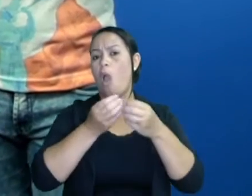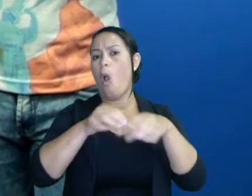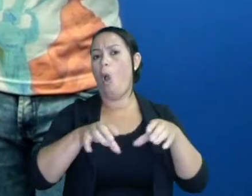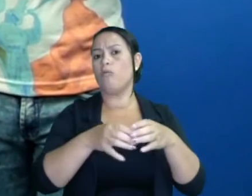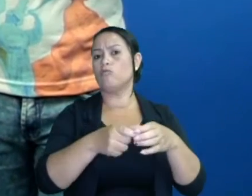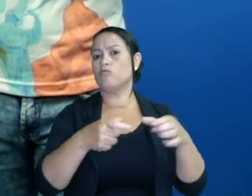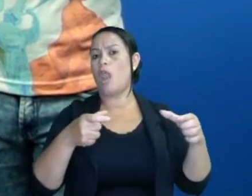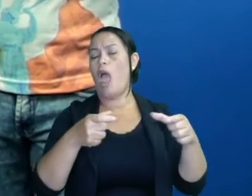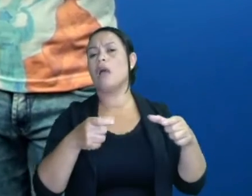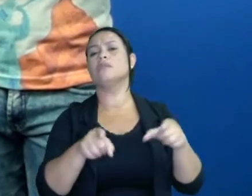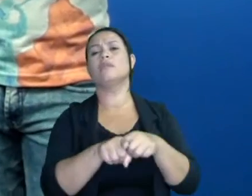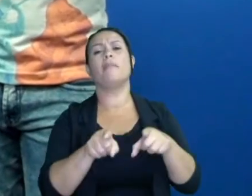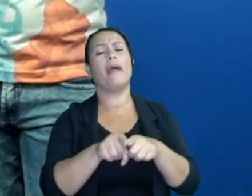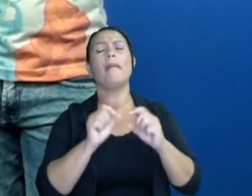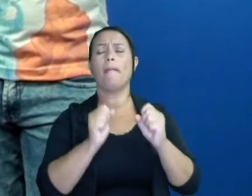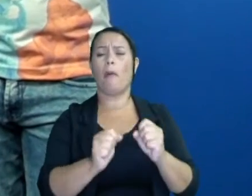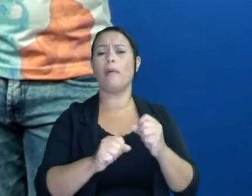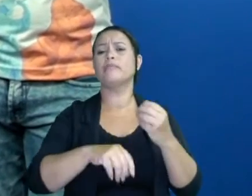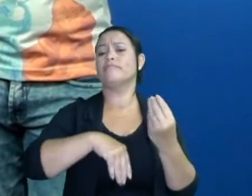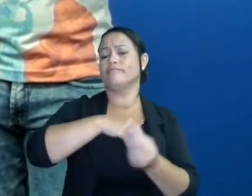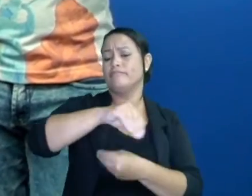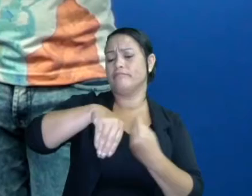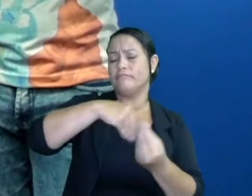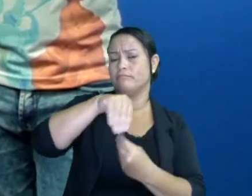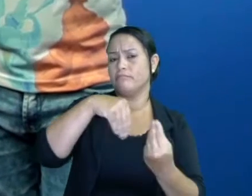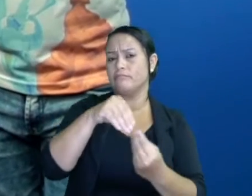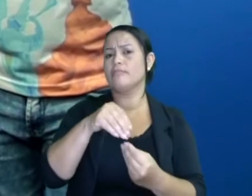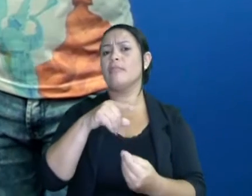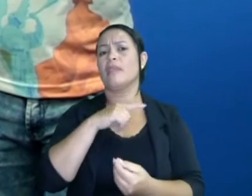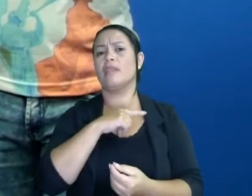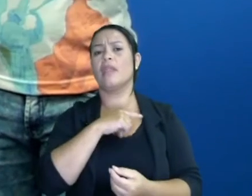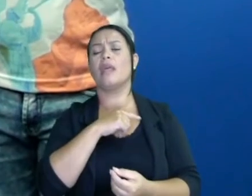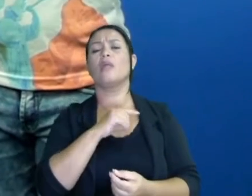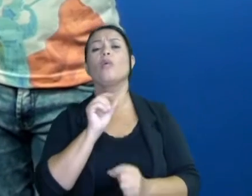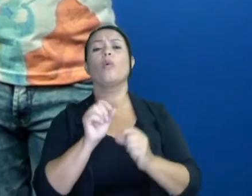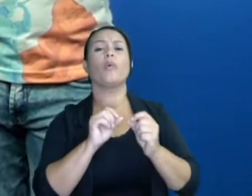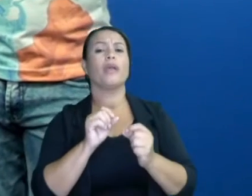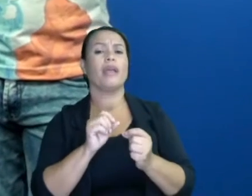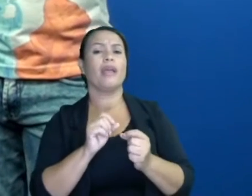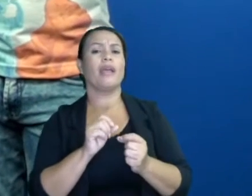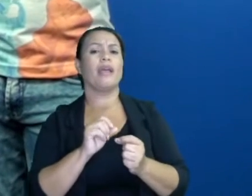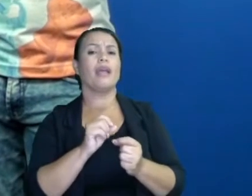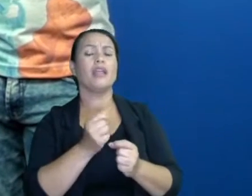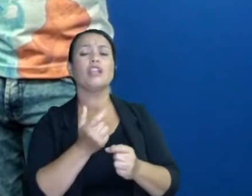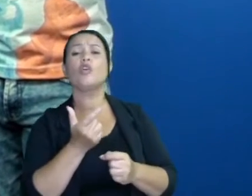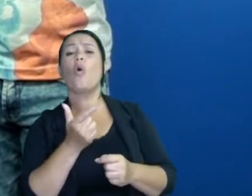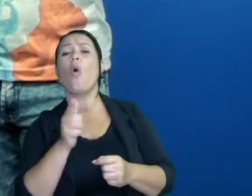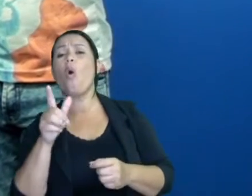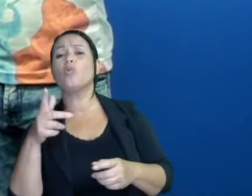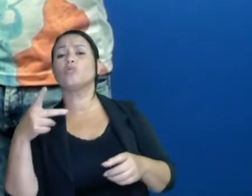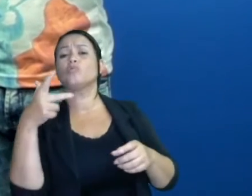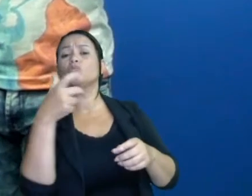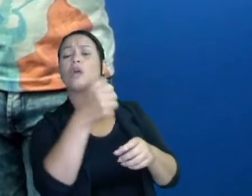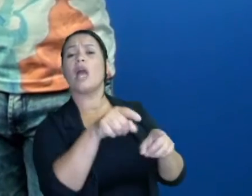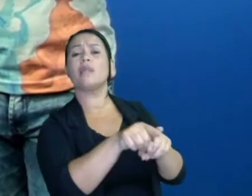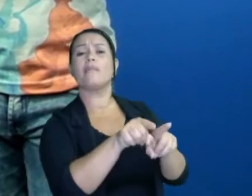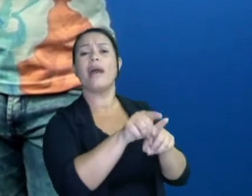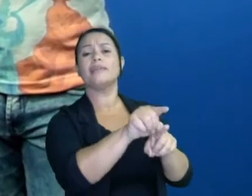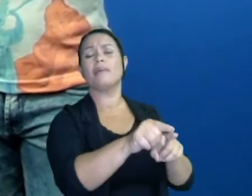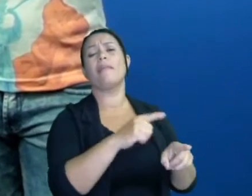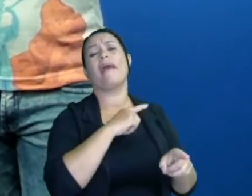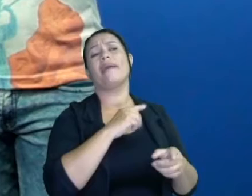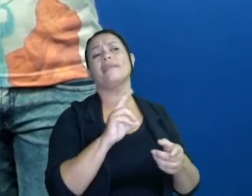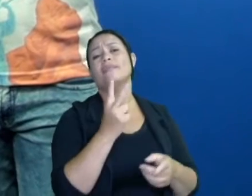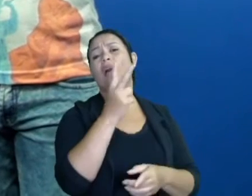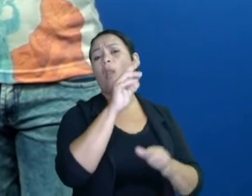esses material biológico, esse sêmen, esses óvulos e inoculá-los em outros animais de valor